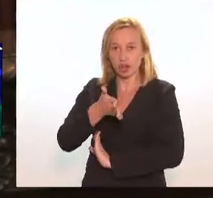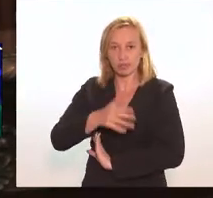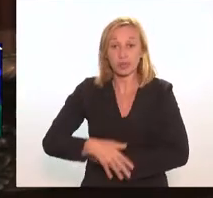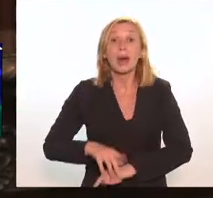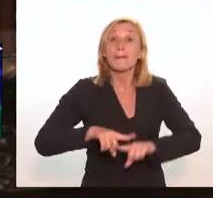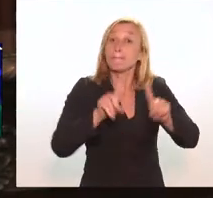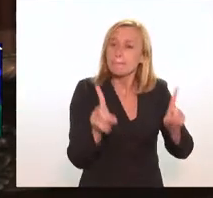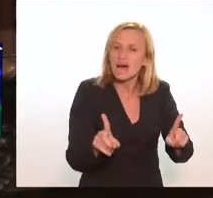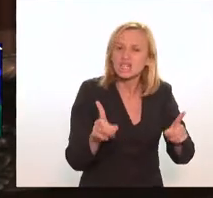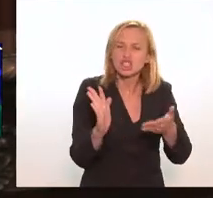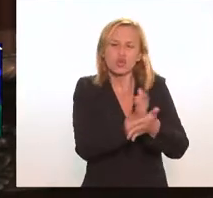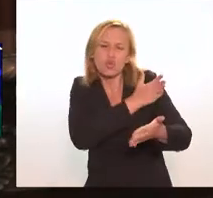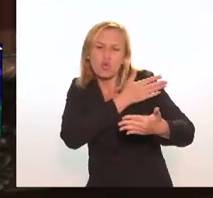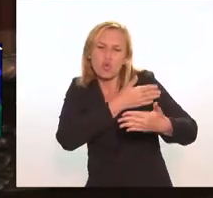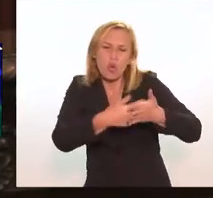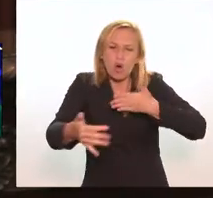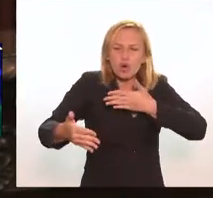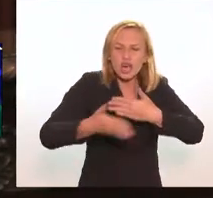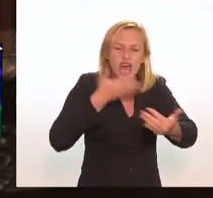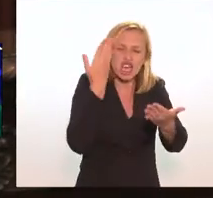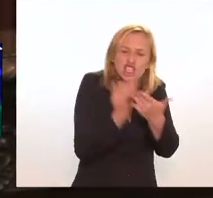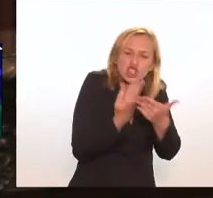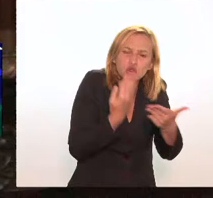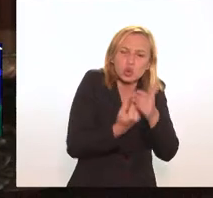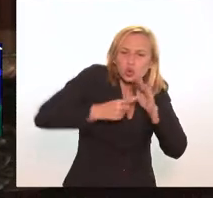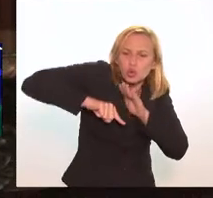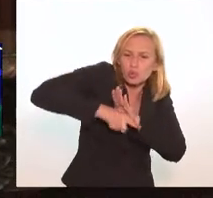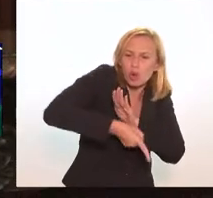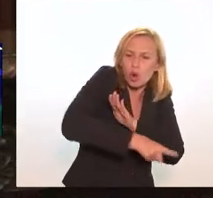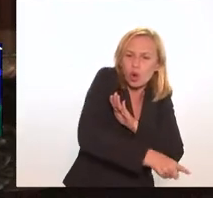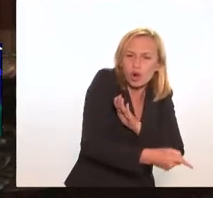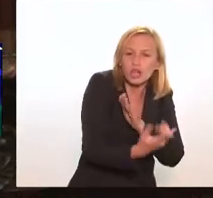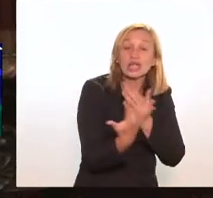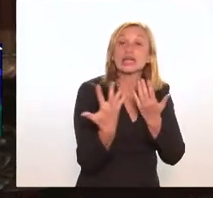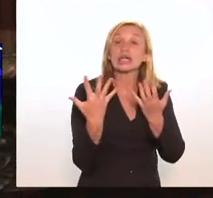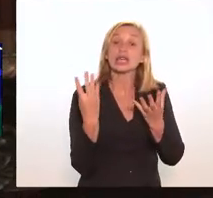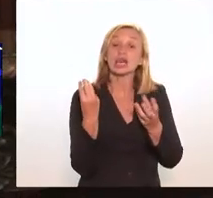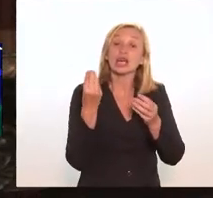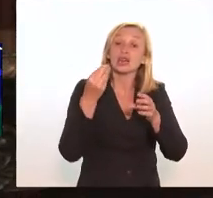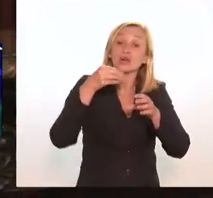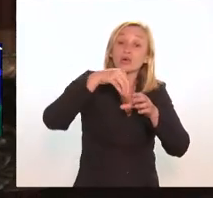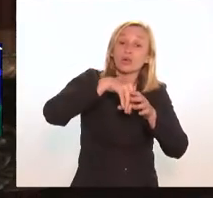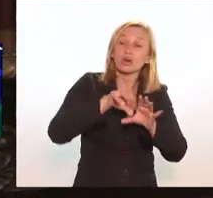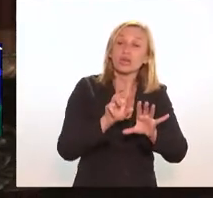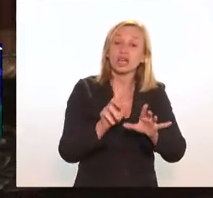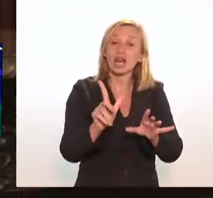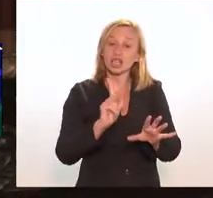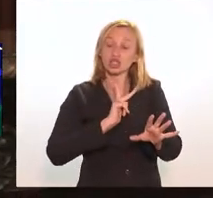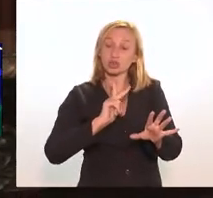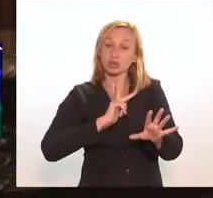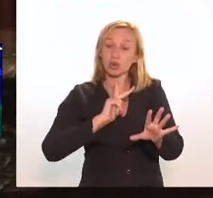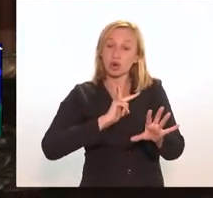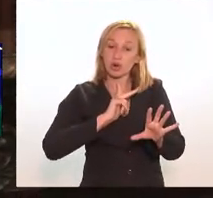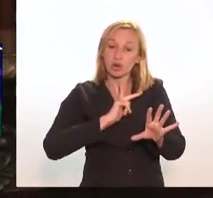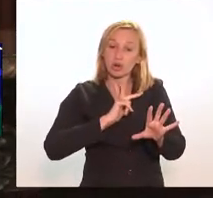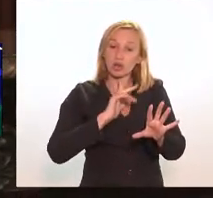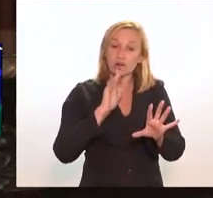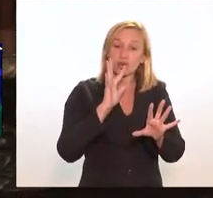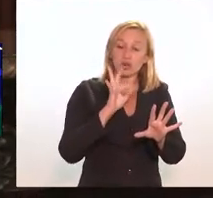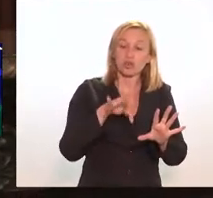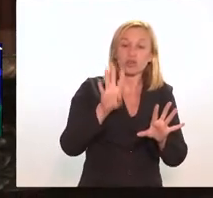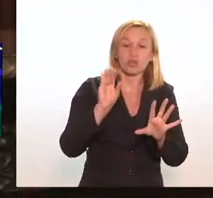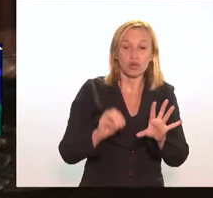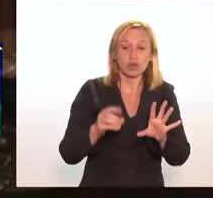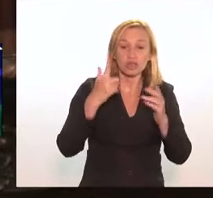mas qualquer estudo mais dedicado, incluindo as próprias fontes de onde se origina a